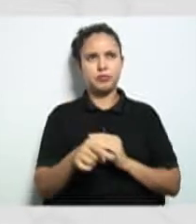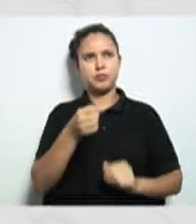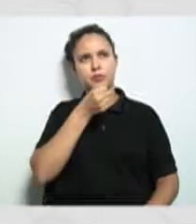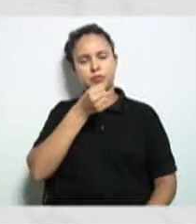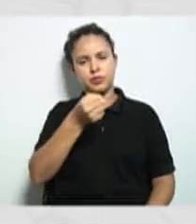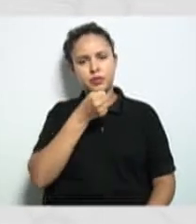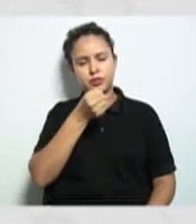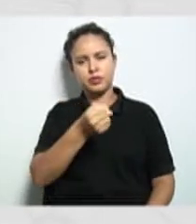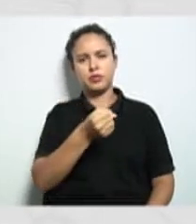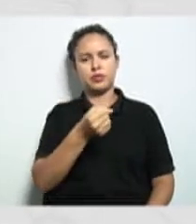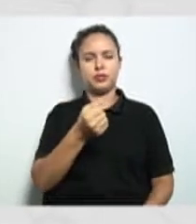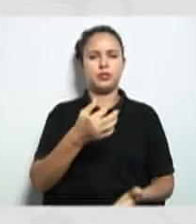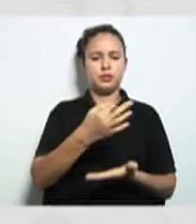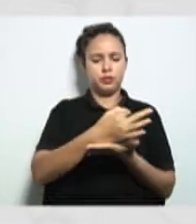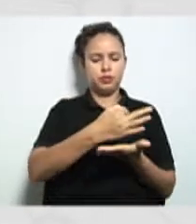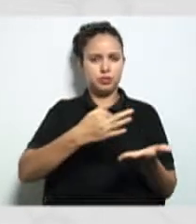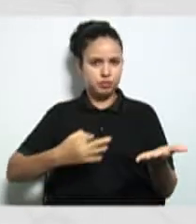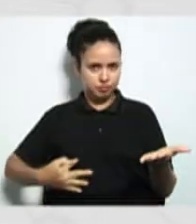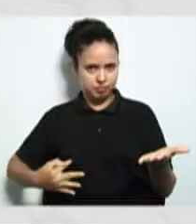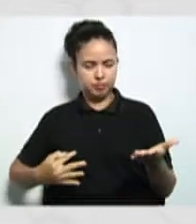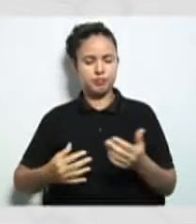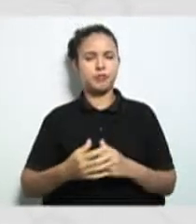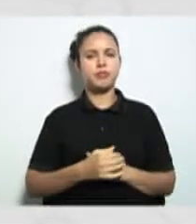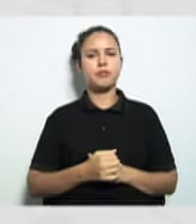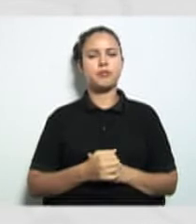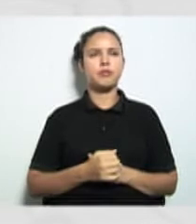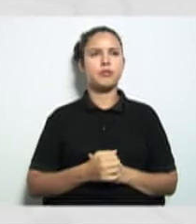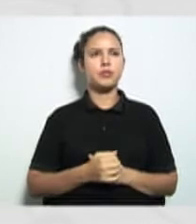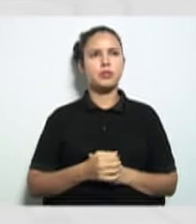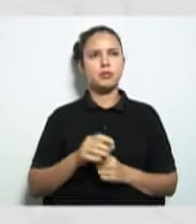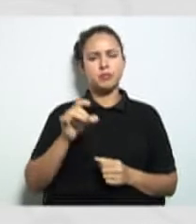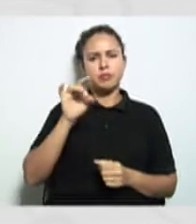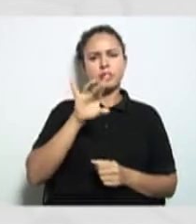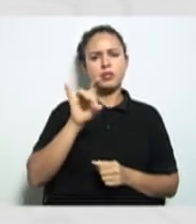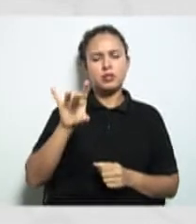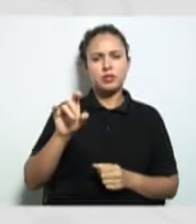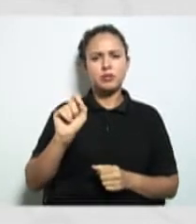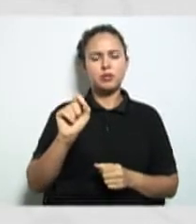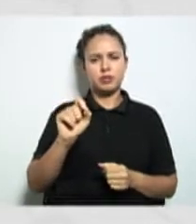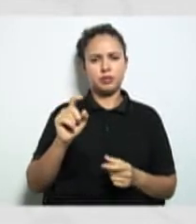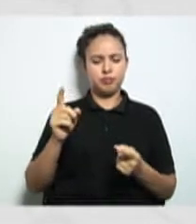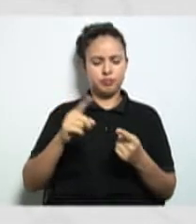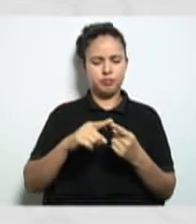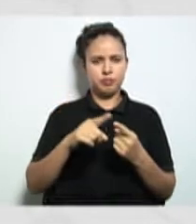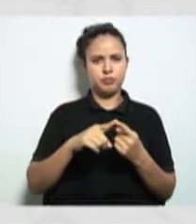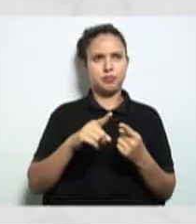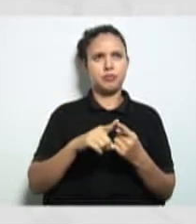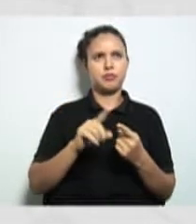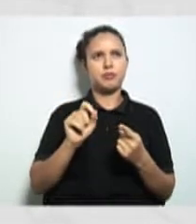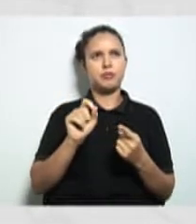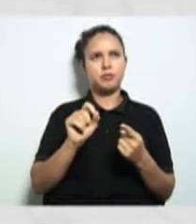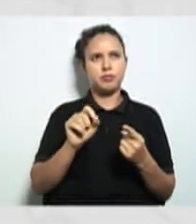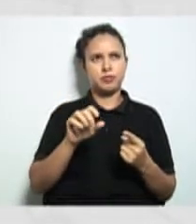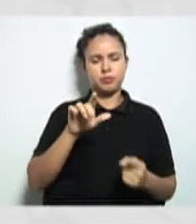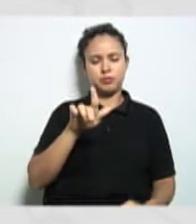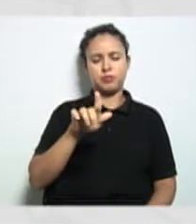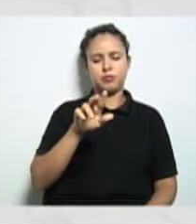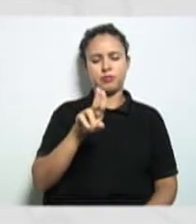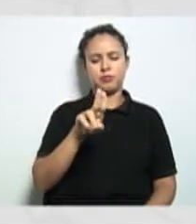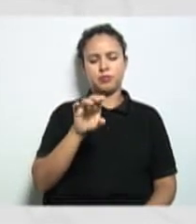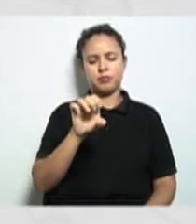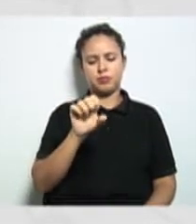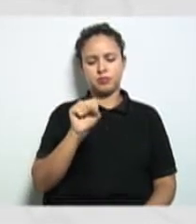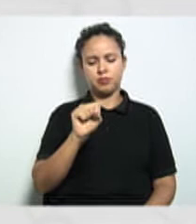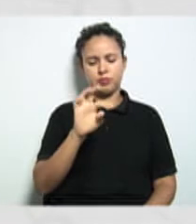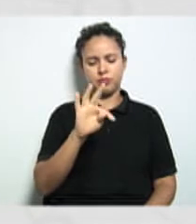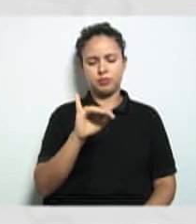o formulário. Então, o que é cada um desses? O questionário, ele é o quê? É